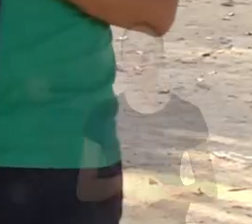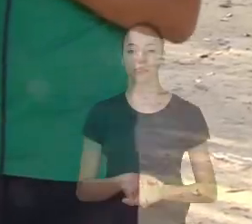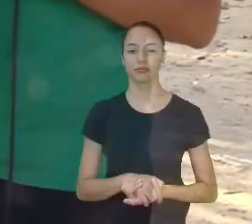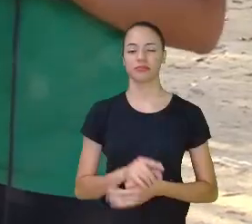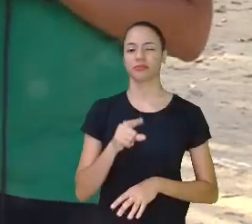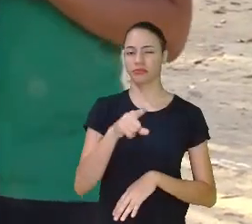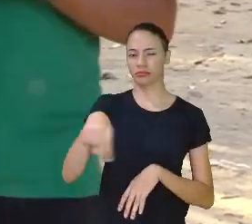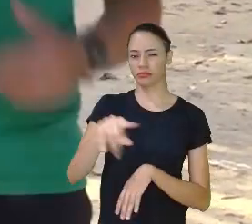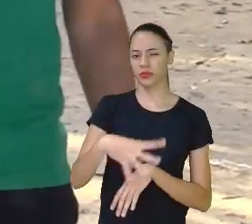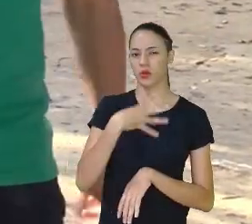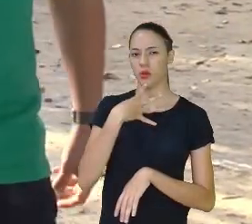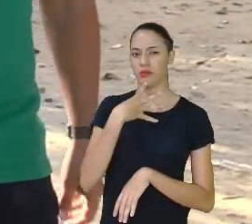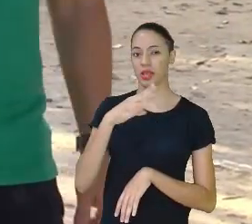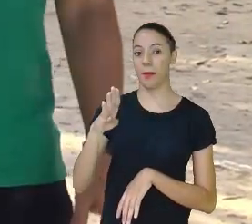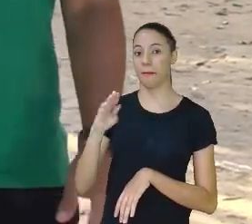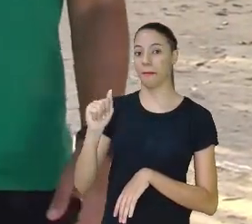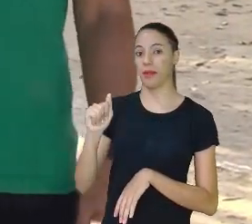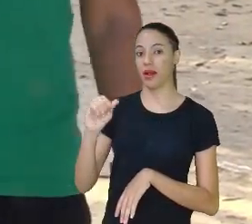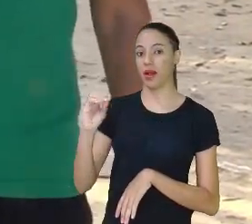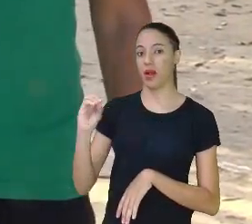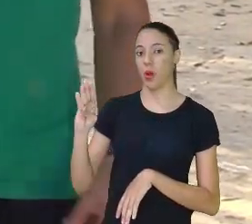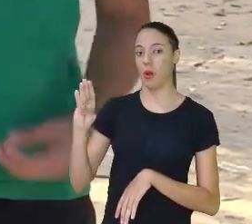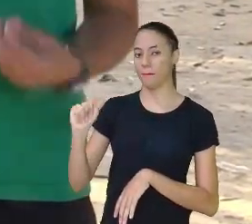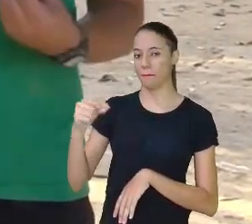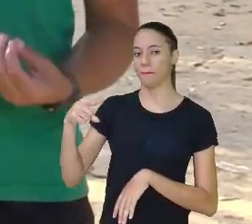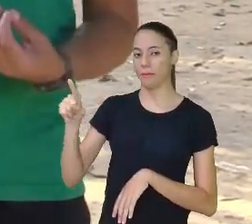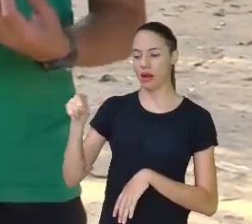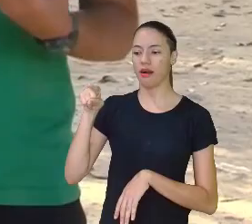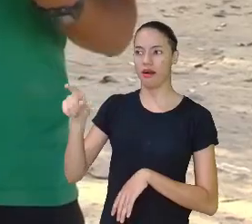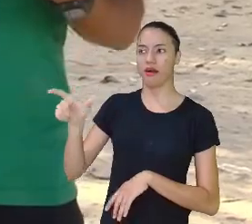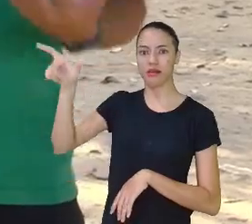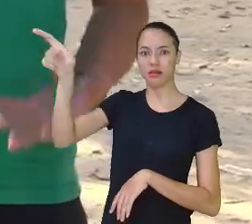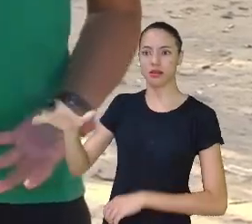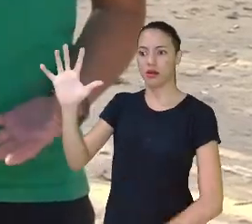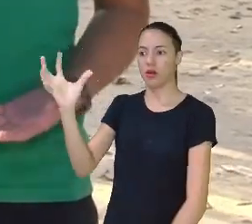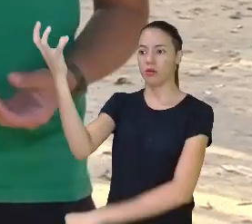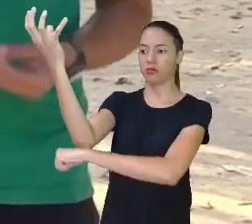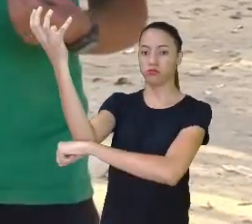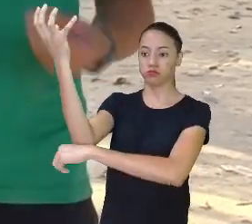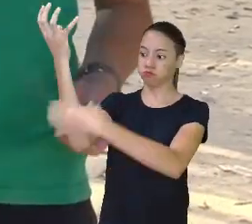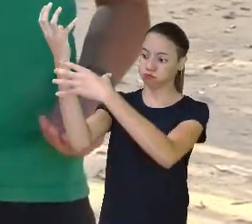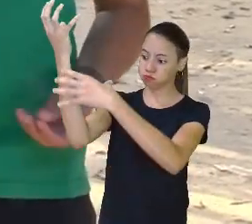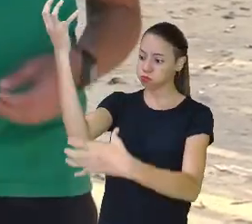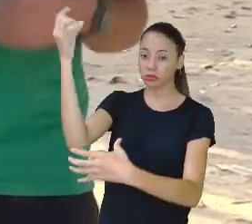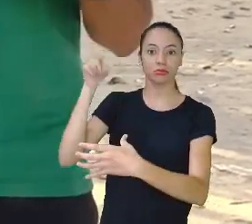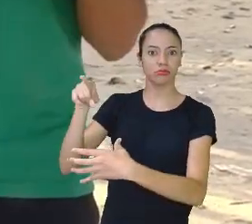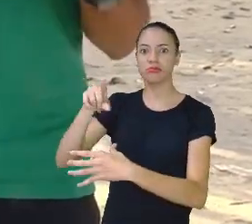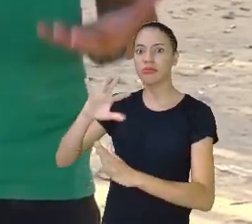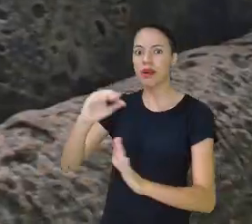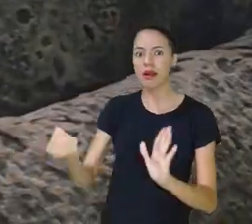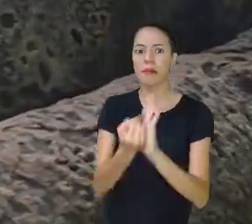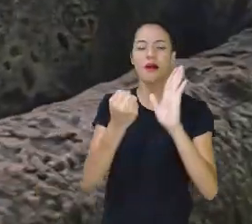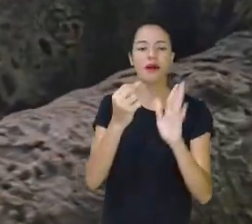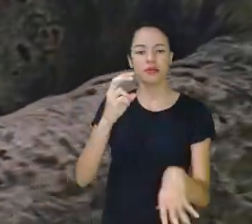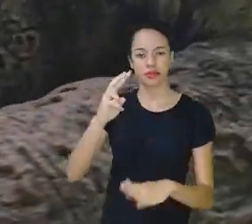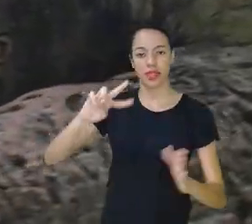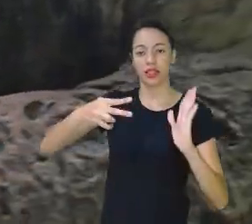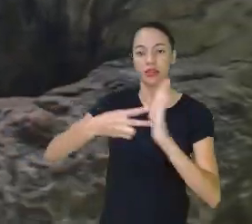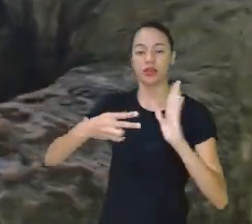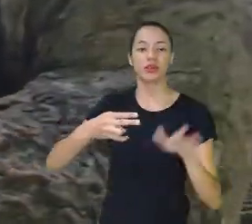Vocês conhecem o baobá? Essa árvore é muito significativa para a cultura